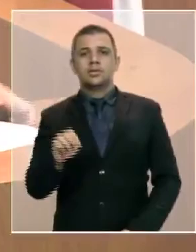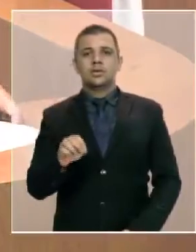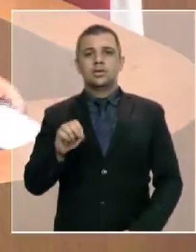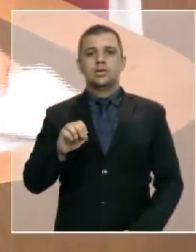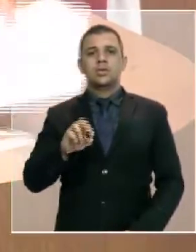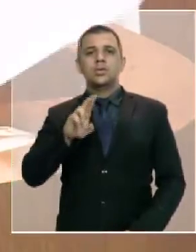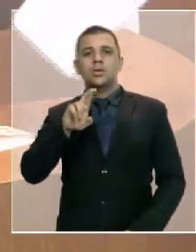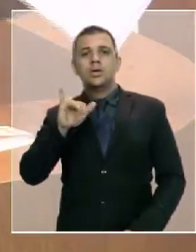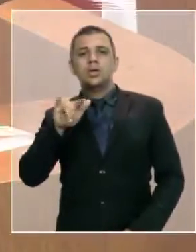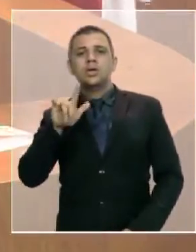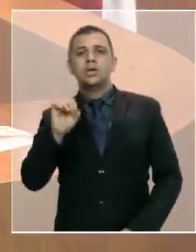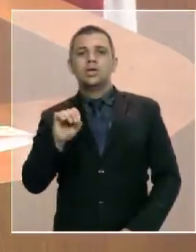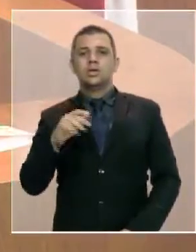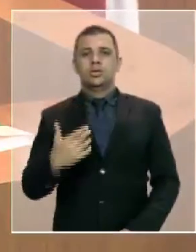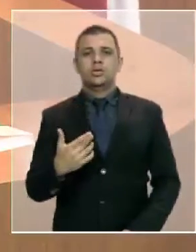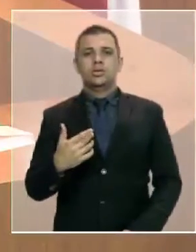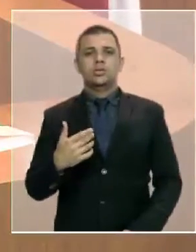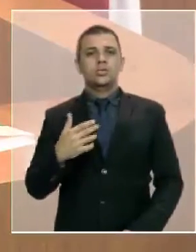ex-deputados